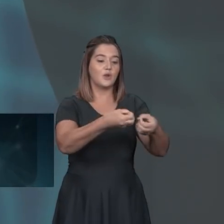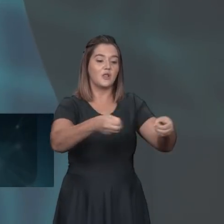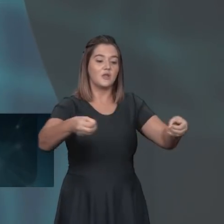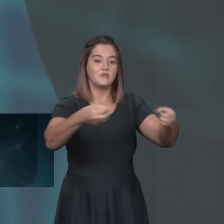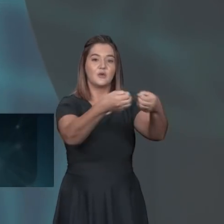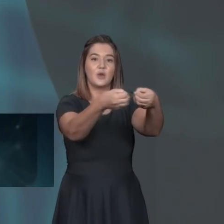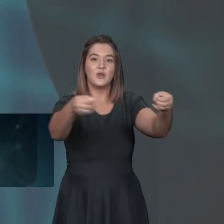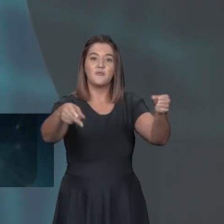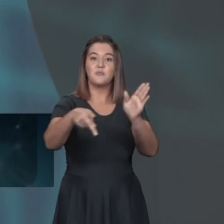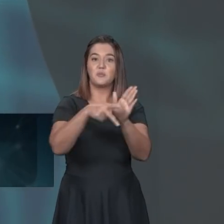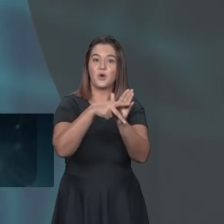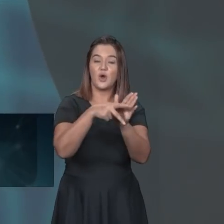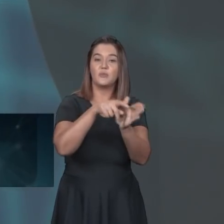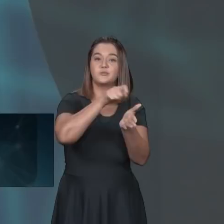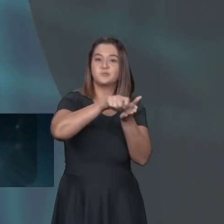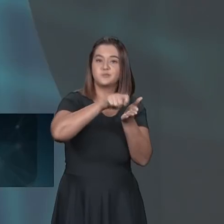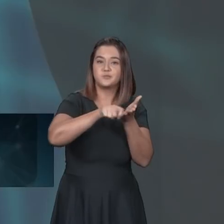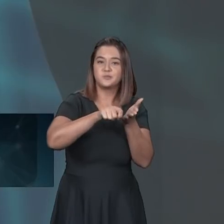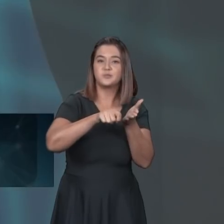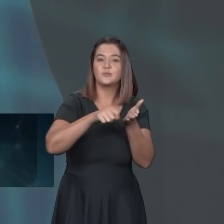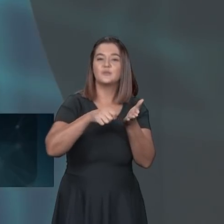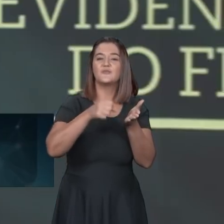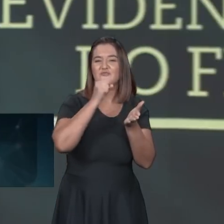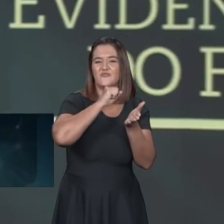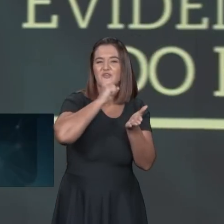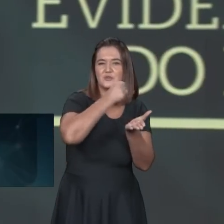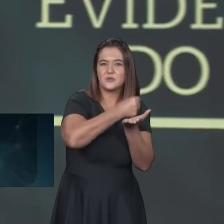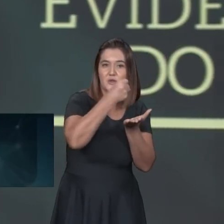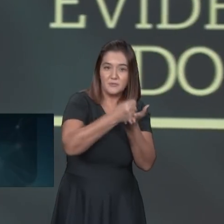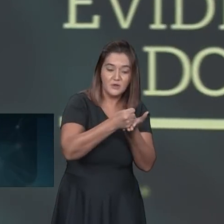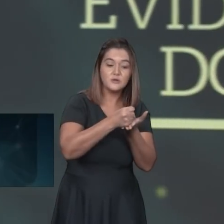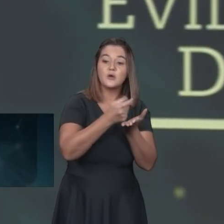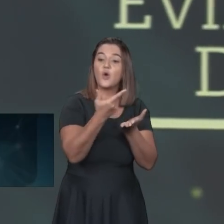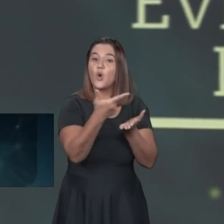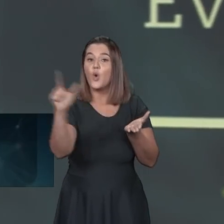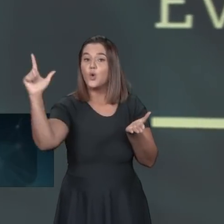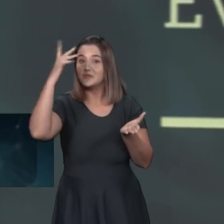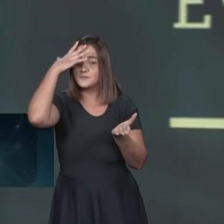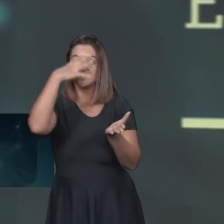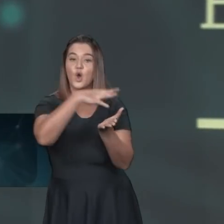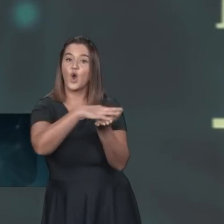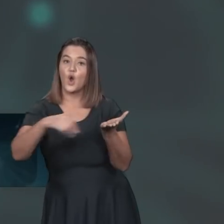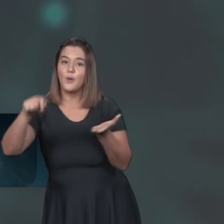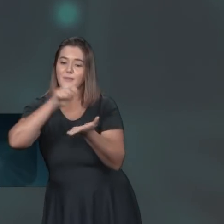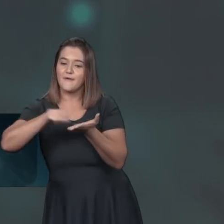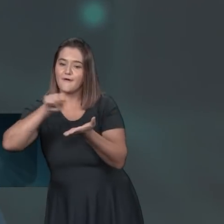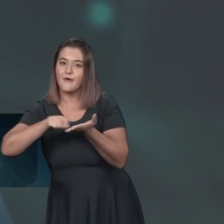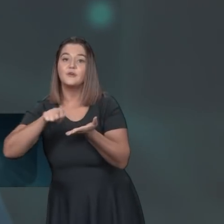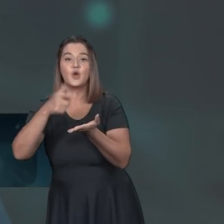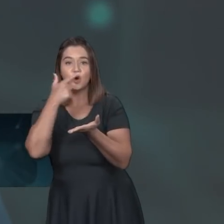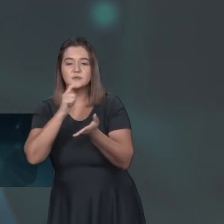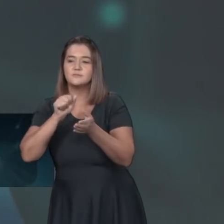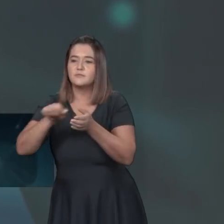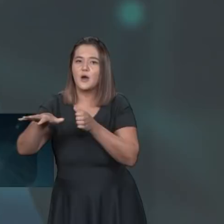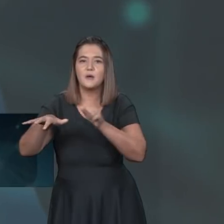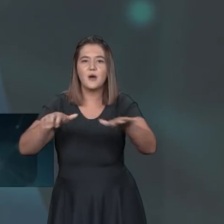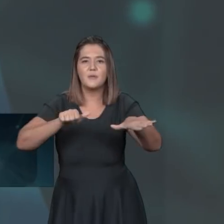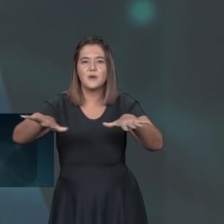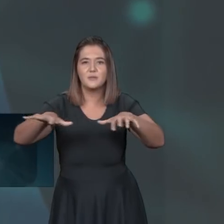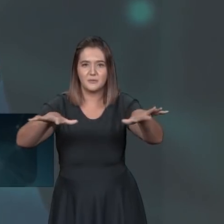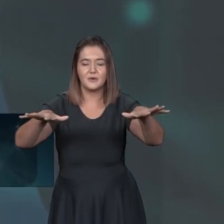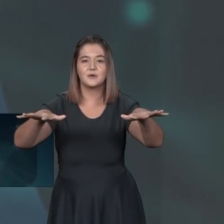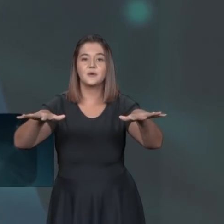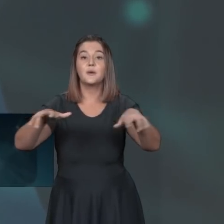e colocadas na Biblioteca de Alexandria. Então é provável que pessoas fora do ambiente de Israel, como os